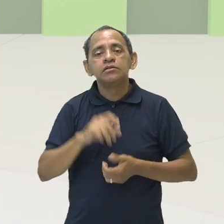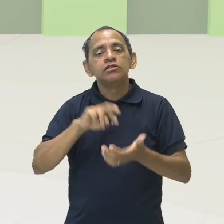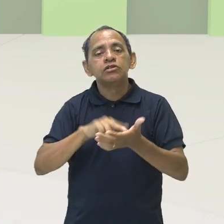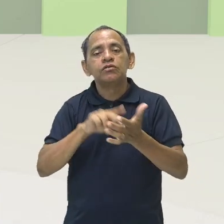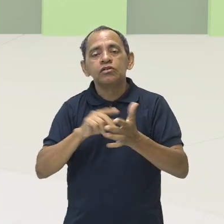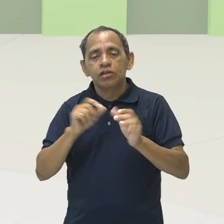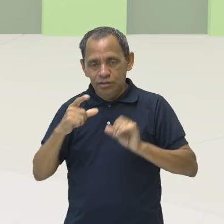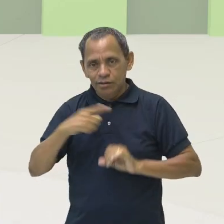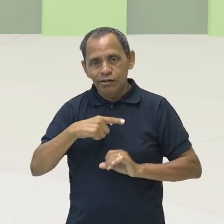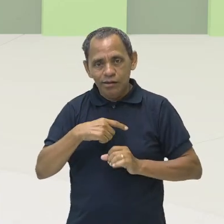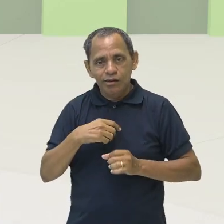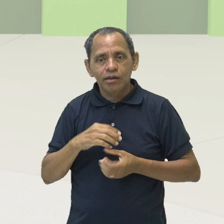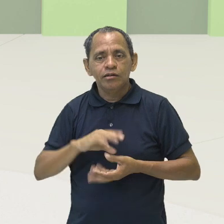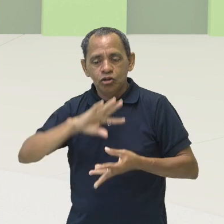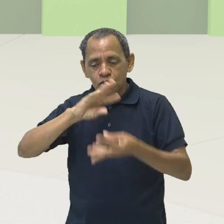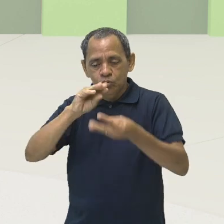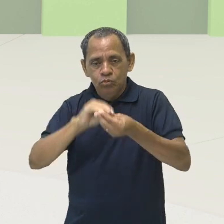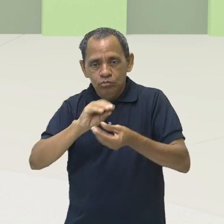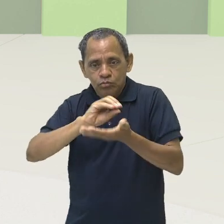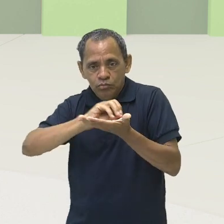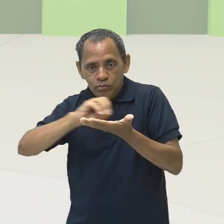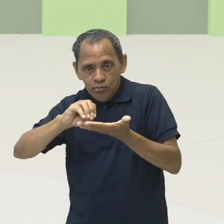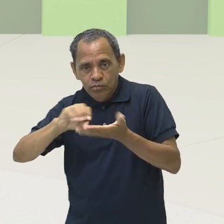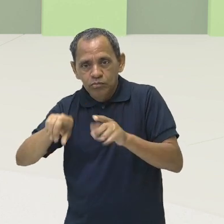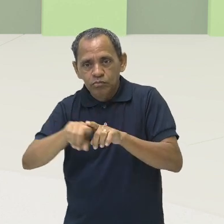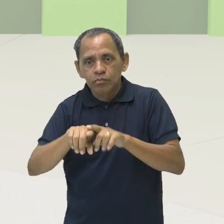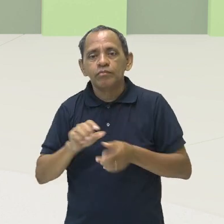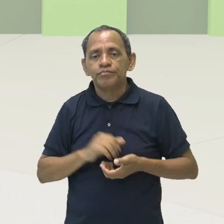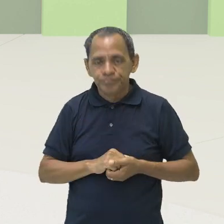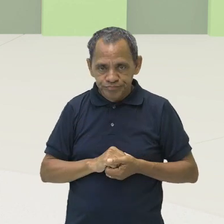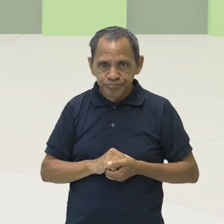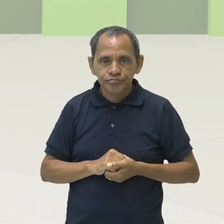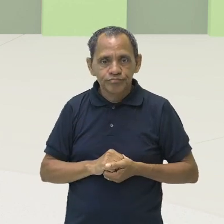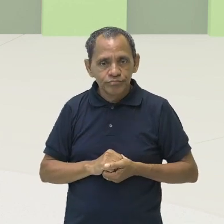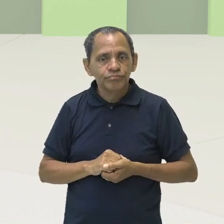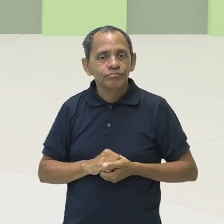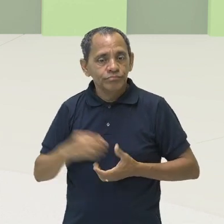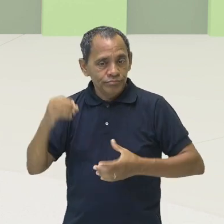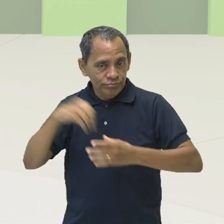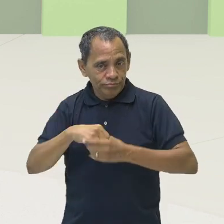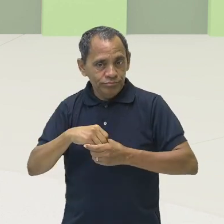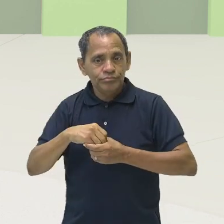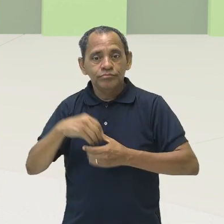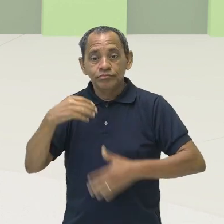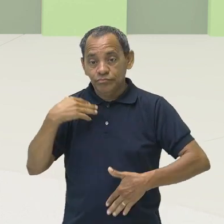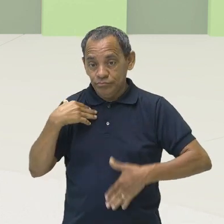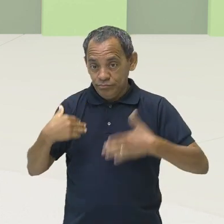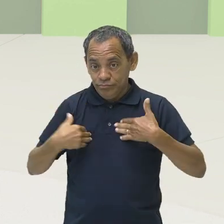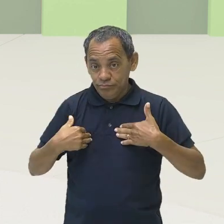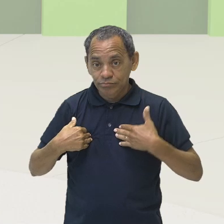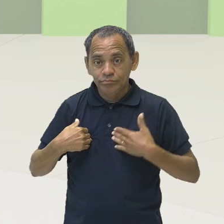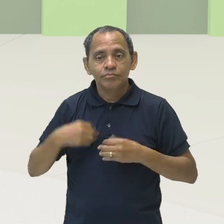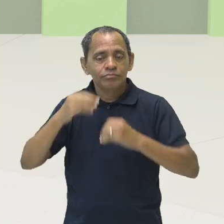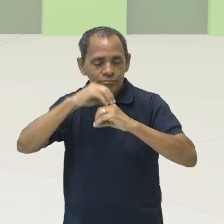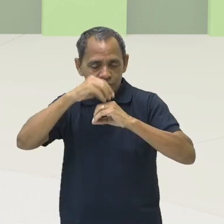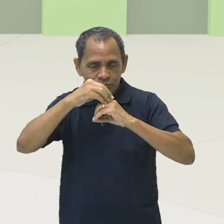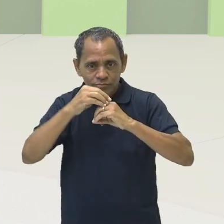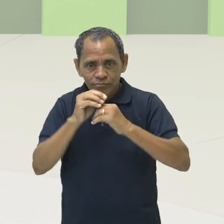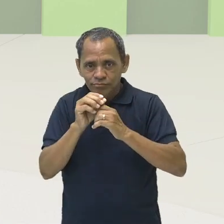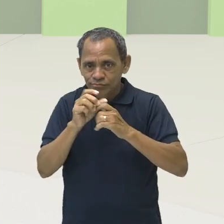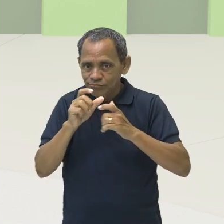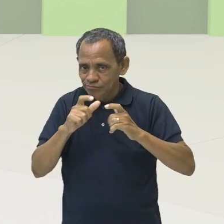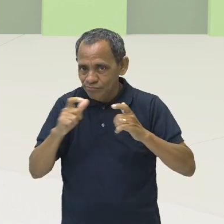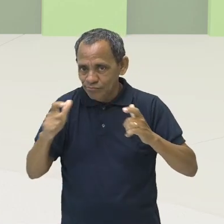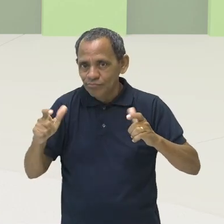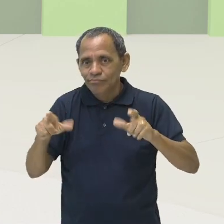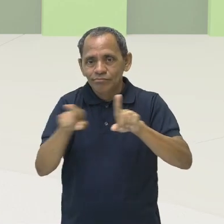tem compostos orgânicos. Eles estão presentes no nosso organismo com moléculas enormes, né, como essa aqui, que é por isso que